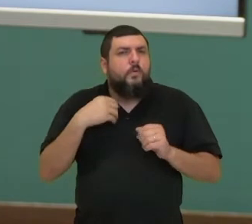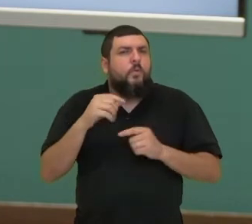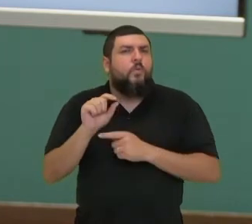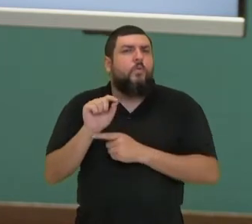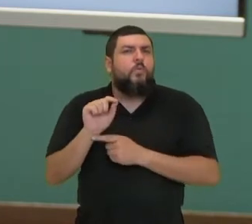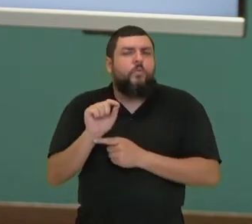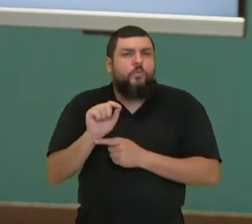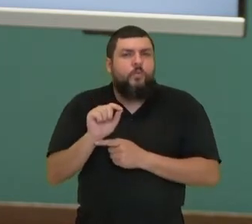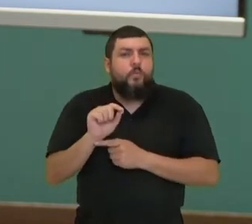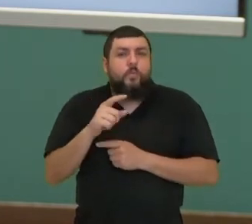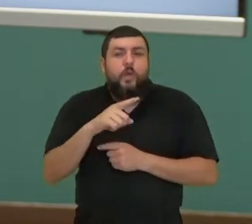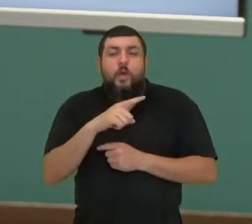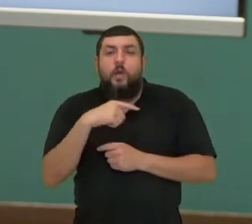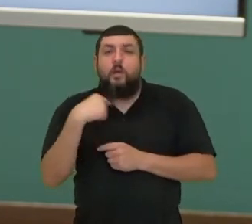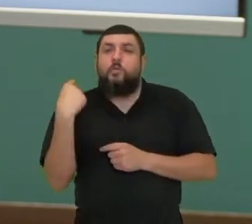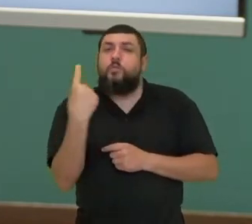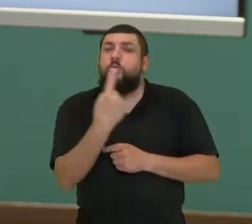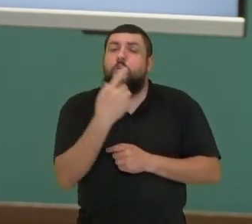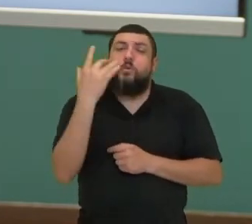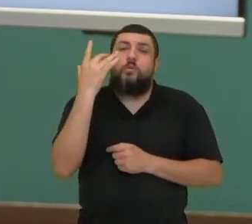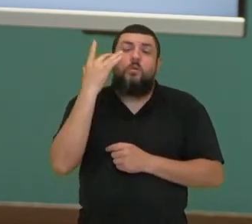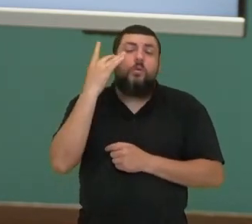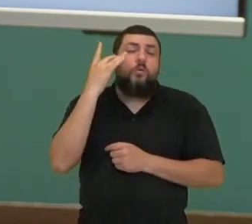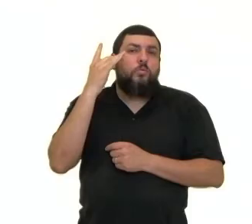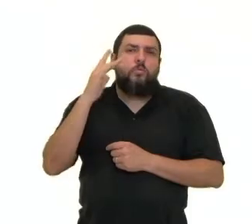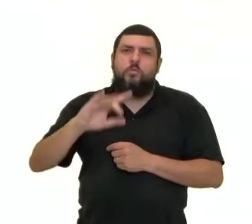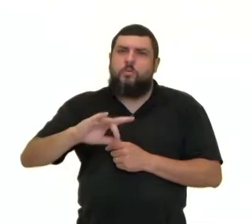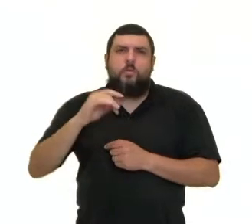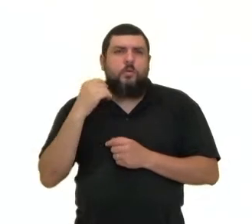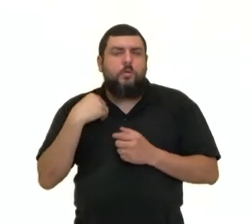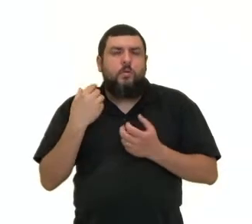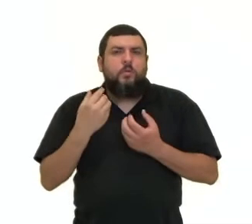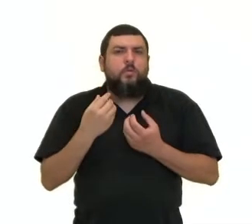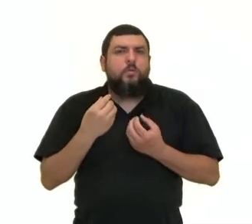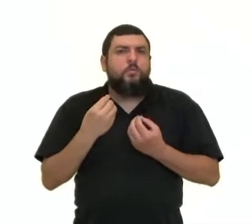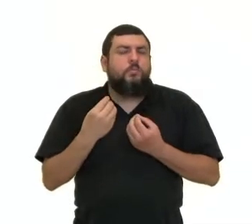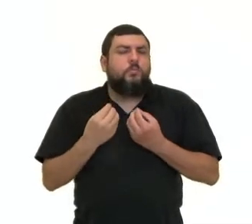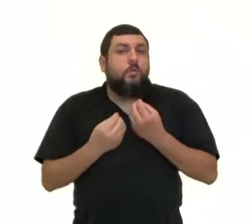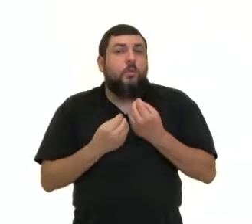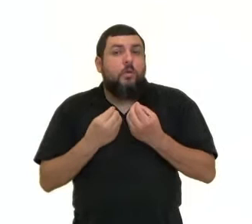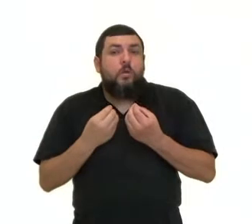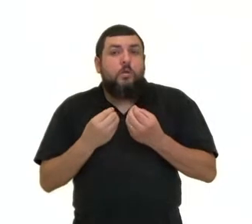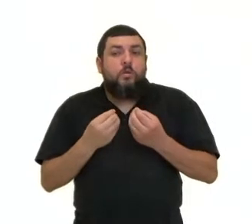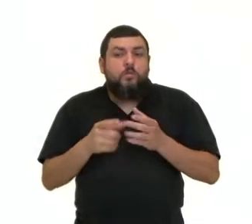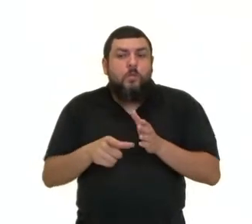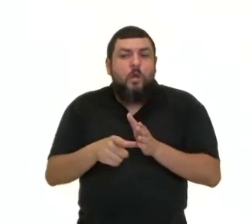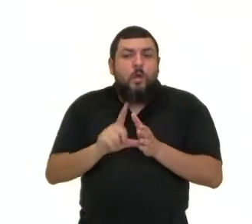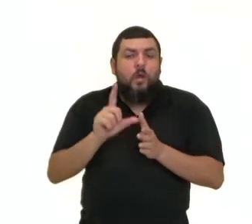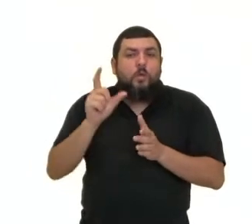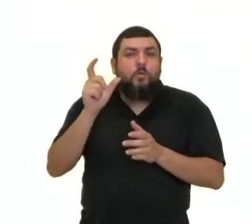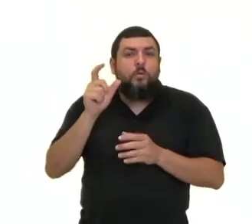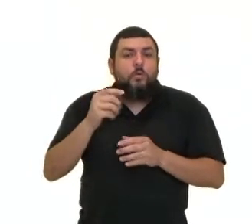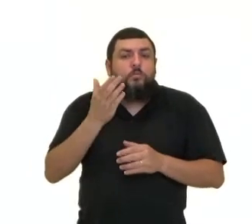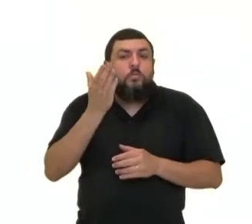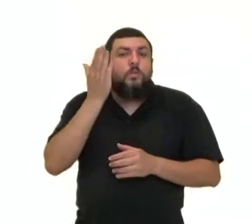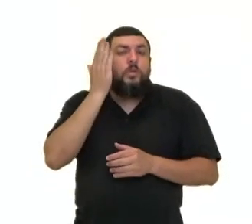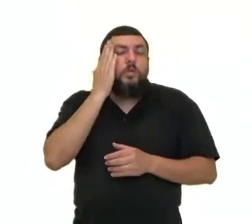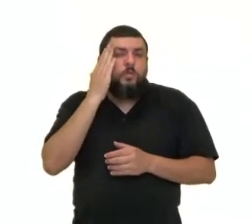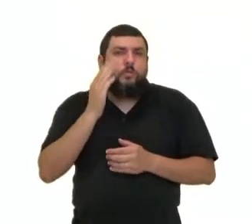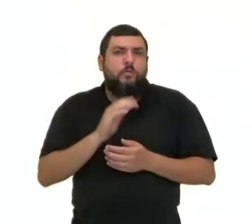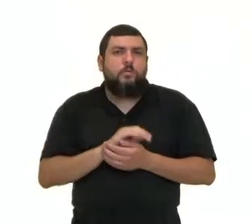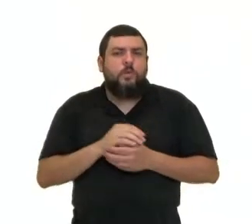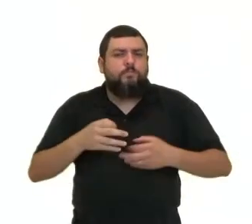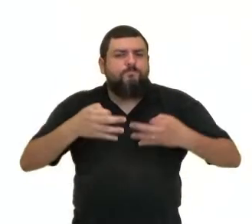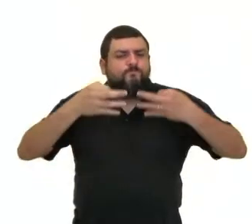quais nós não somos capazes ou não são possíveis de serem previstos com o total de